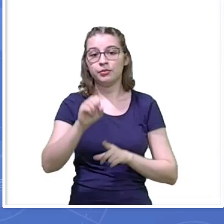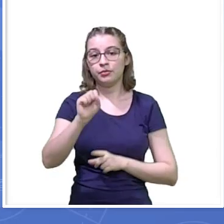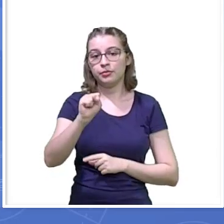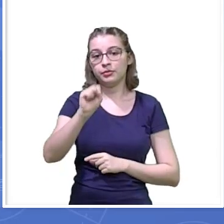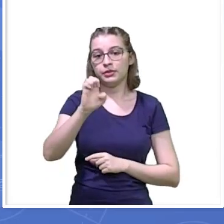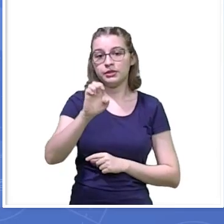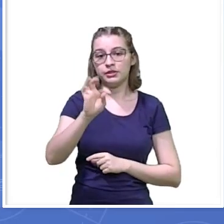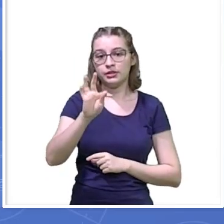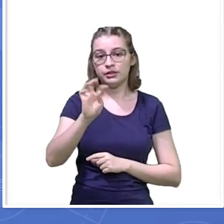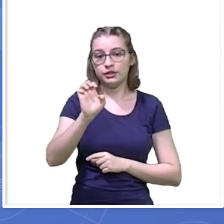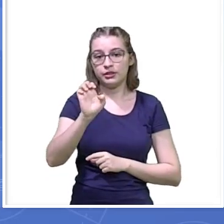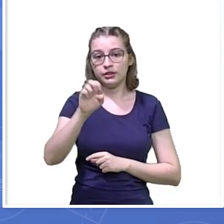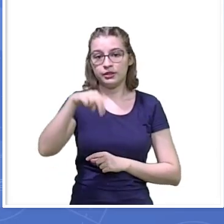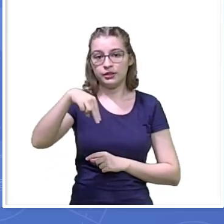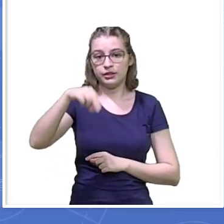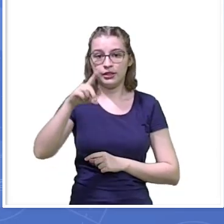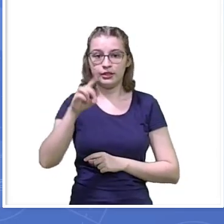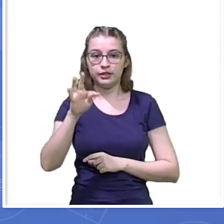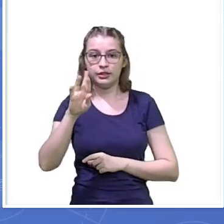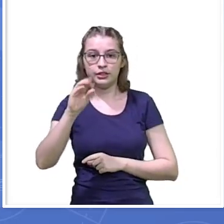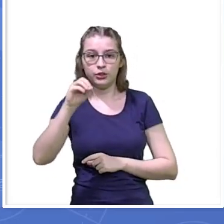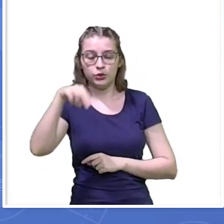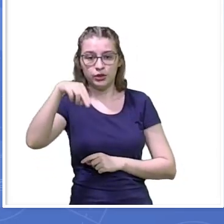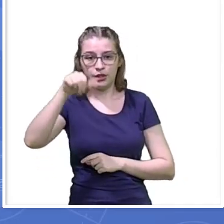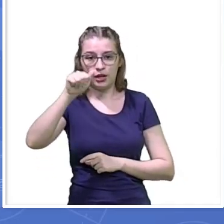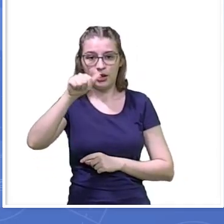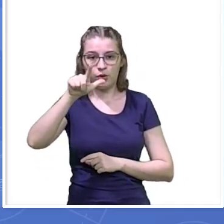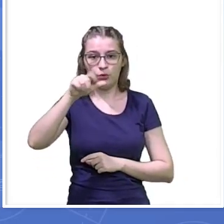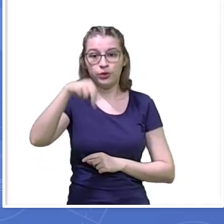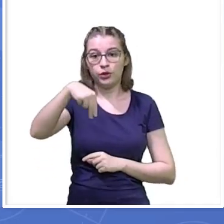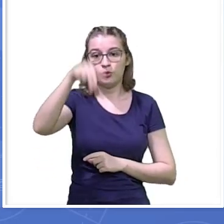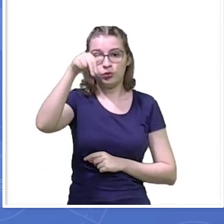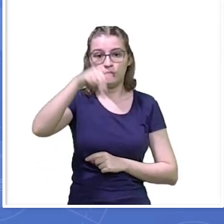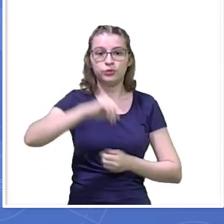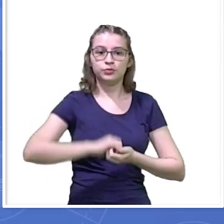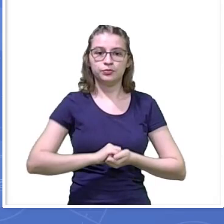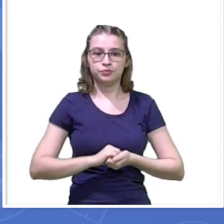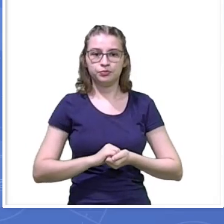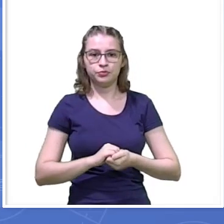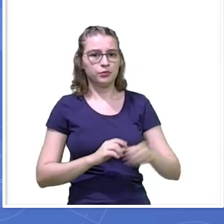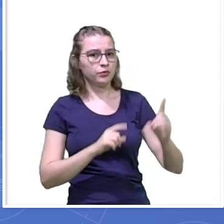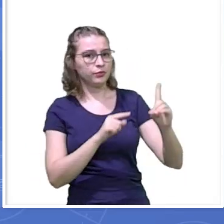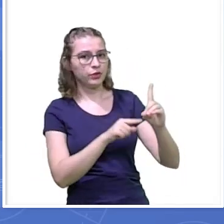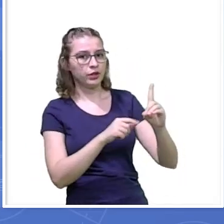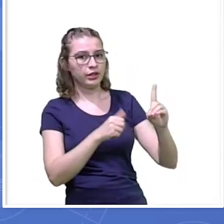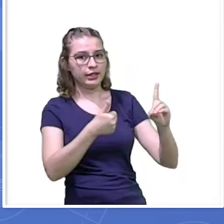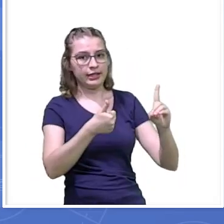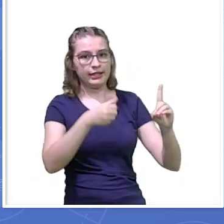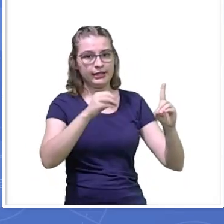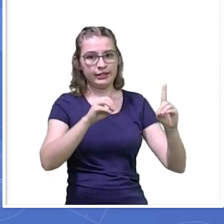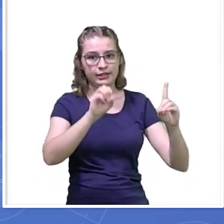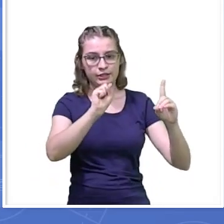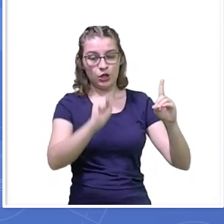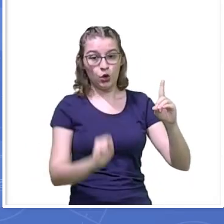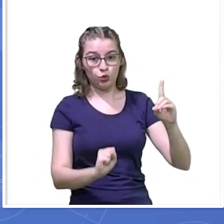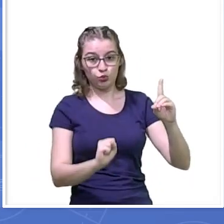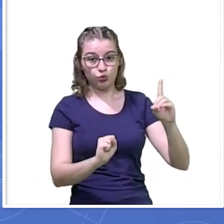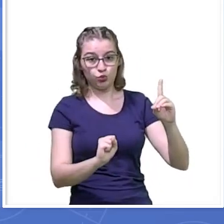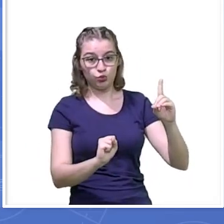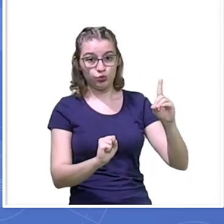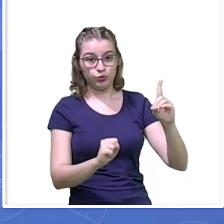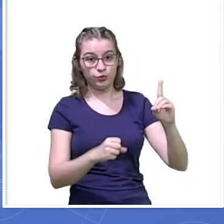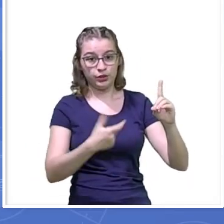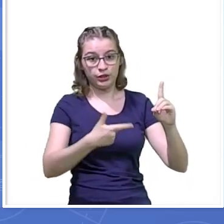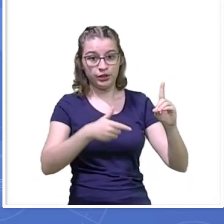mesmo termo, né? Letra D, o ponto D está situado a 10 graus ao sul do Equador e a 20 graus